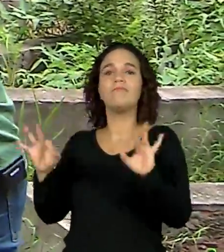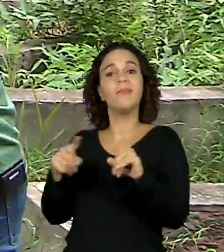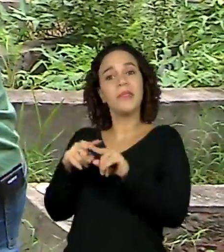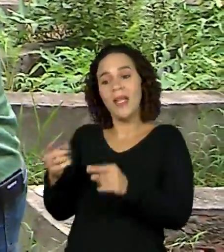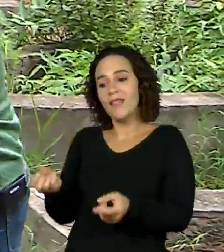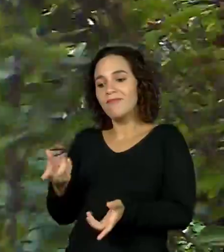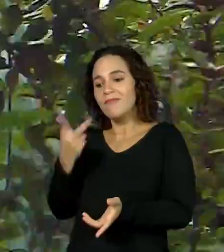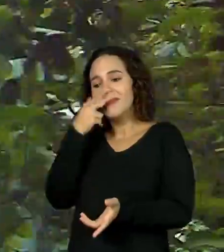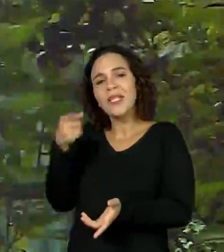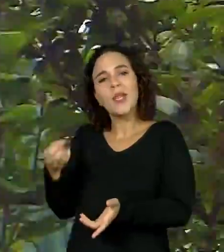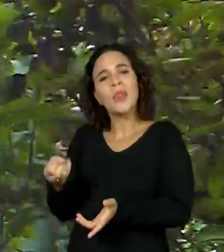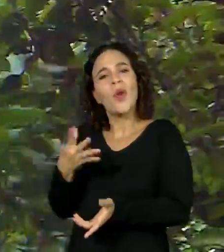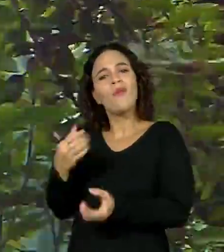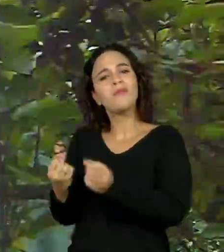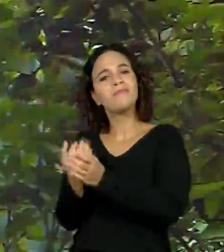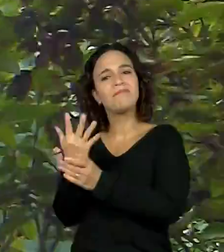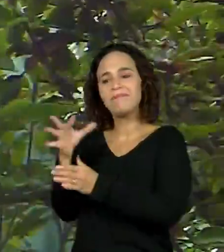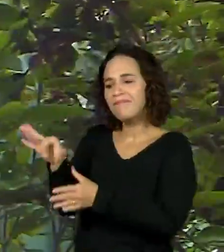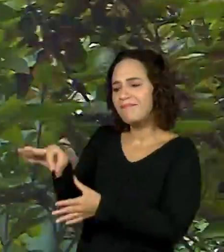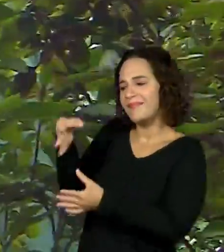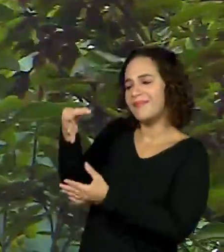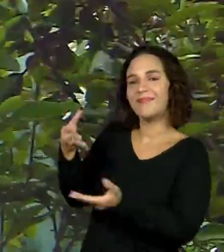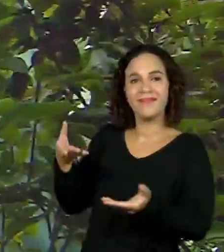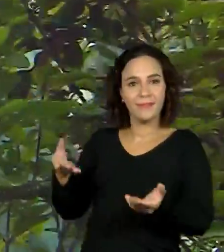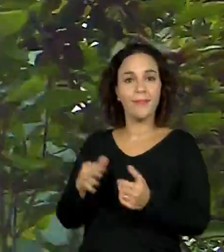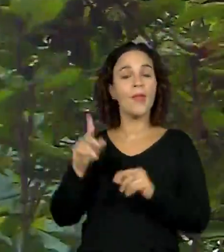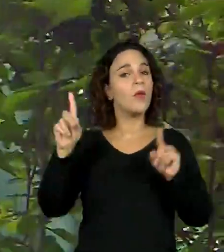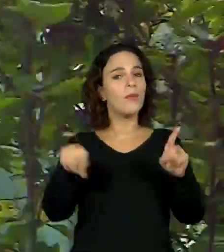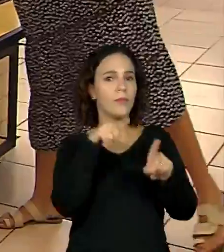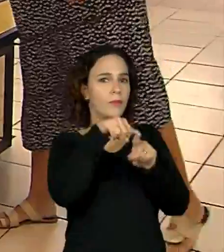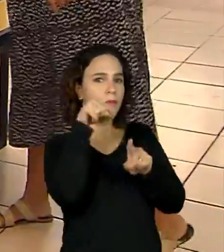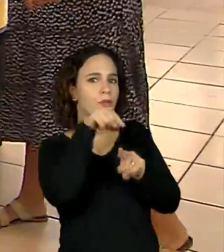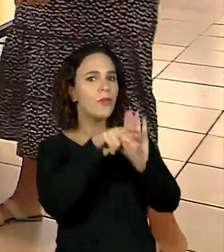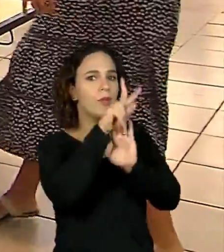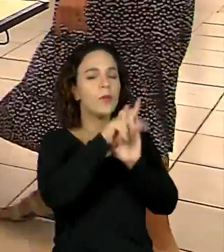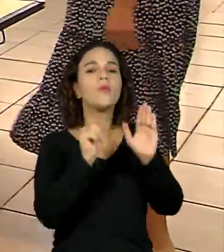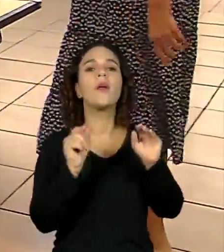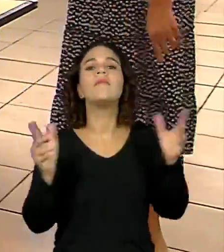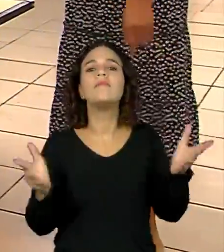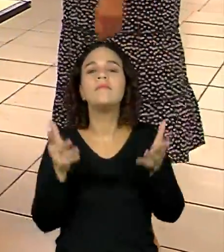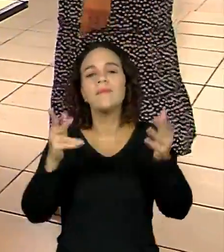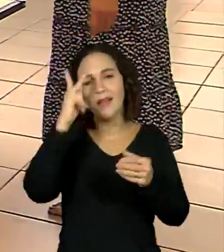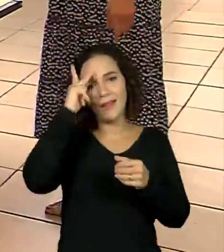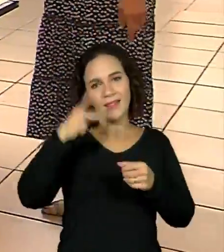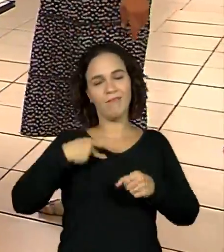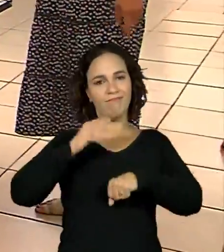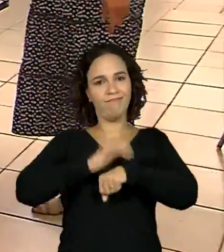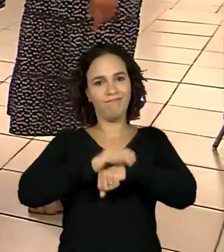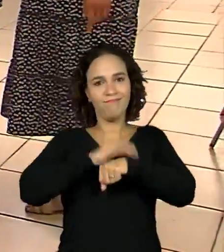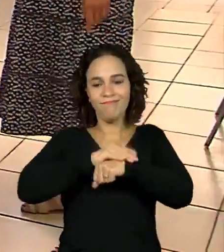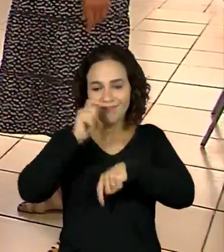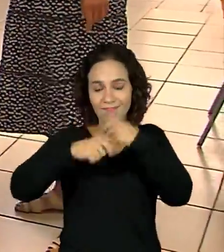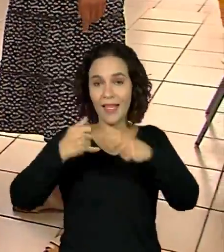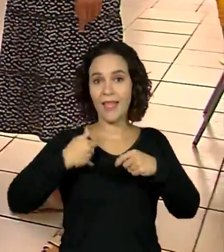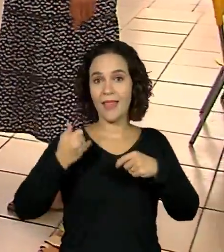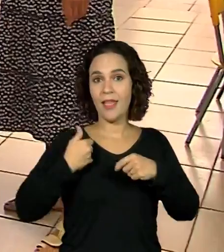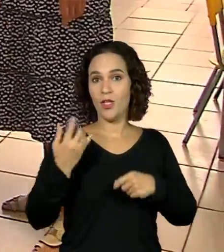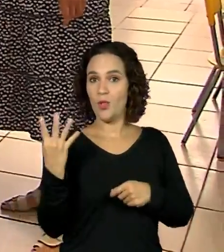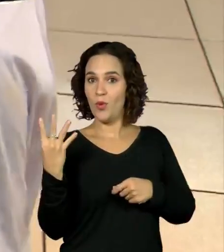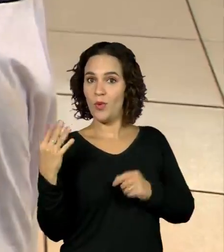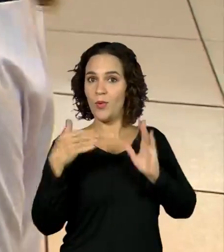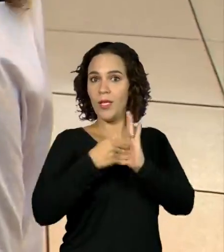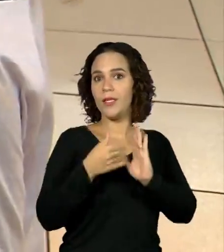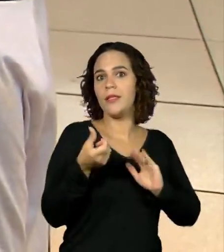finalizar a receita. O projeto tem como objetivo promover a autonomia alimentar em crianças de 4 a 6